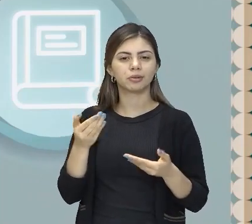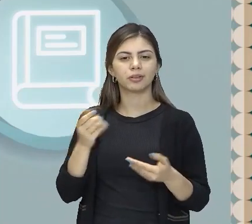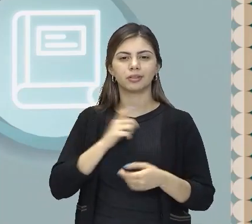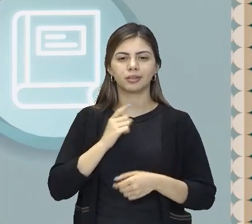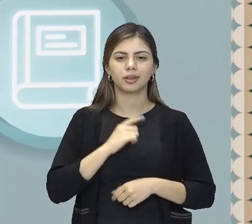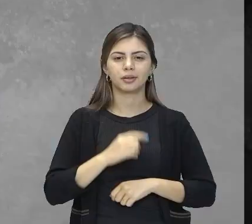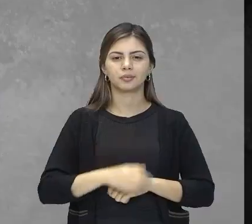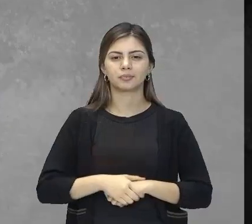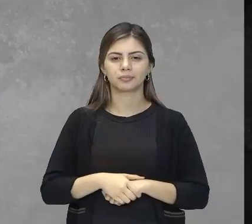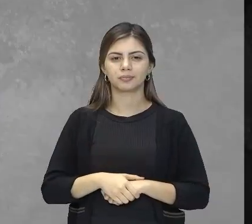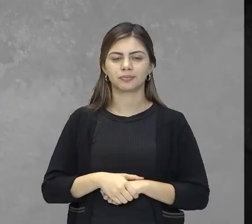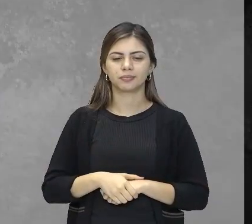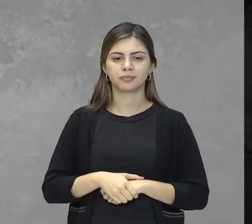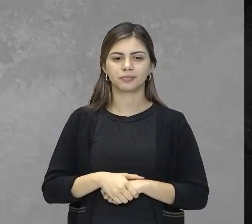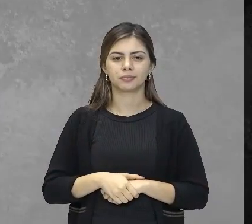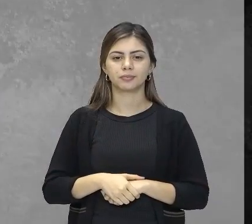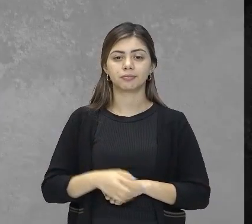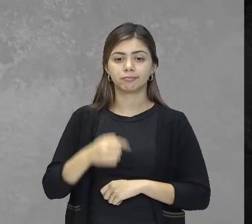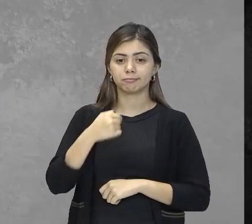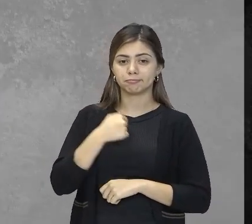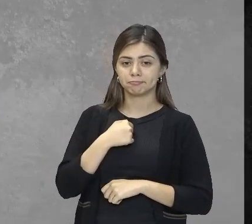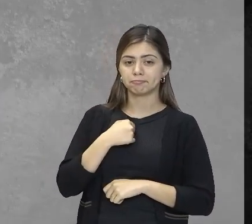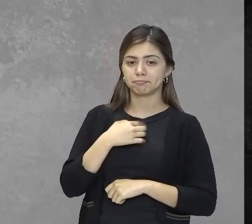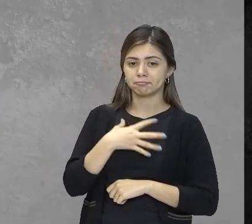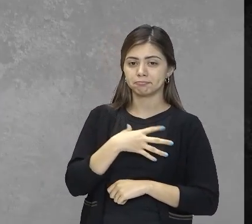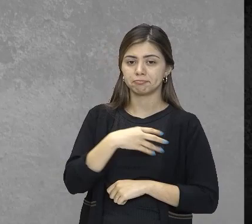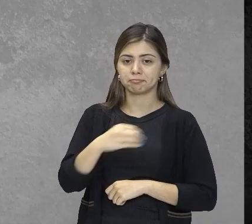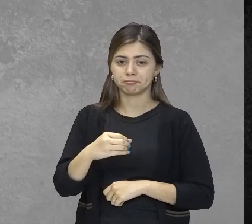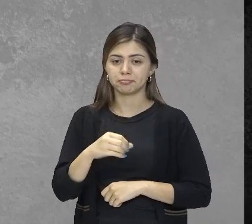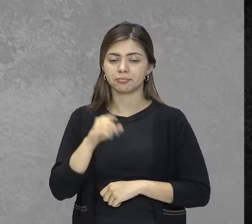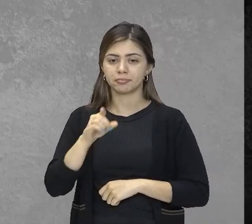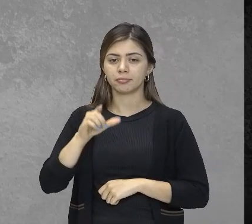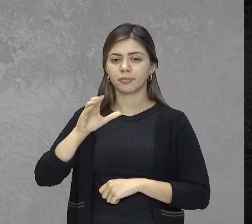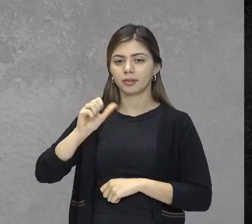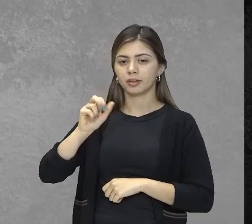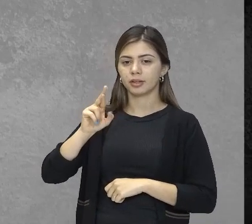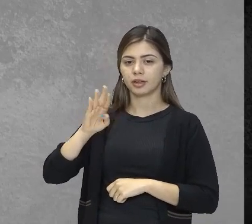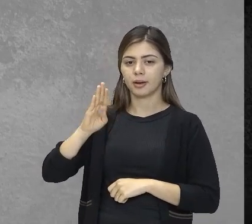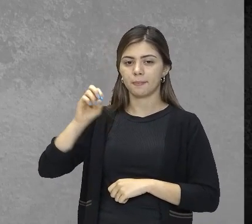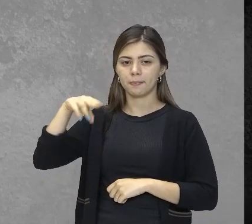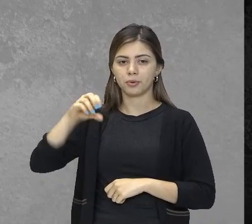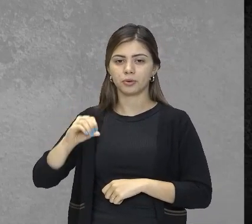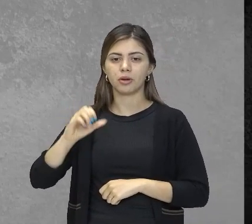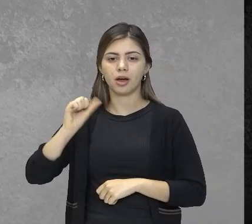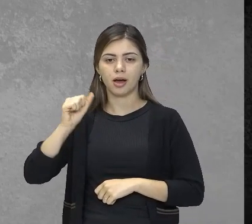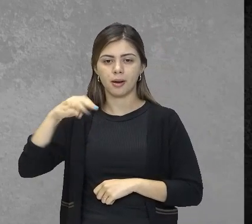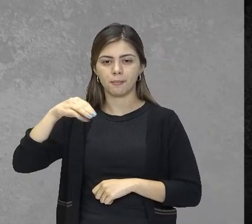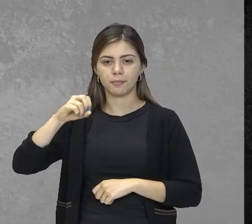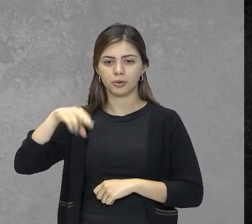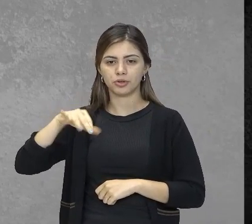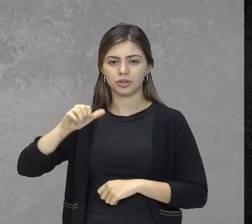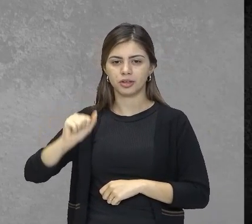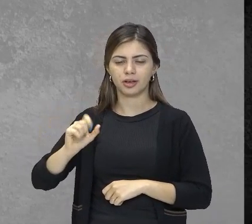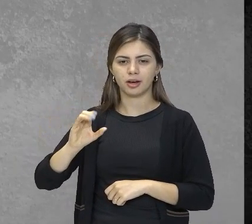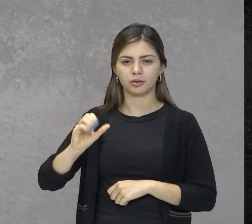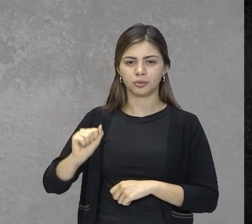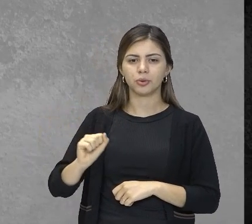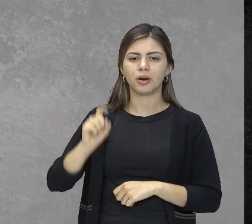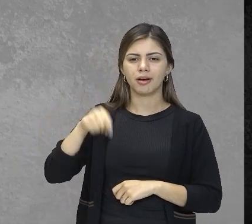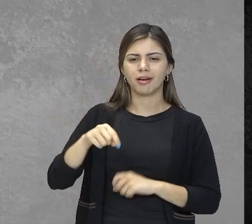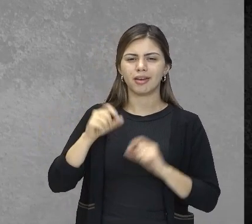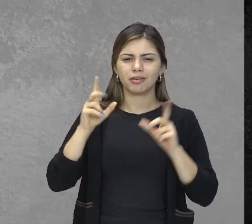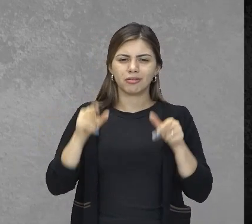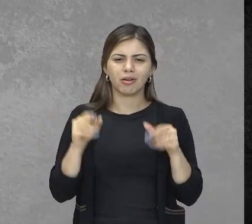seguir. Eu, filho do carbono e do amoníaco, monstro de escuridão e